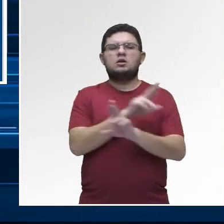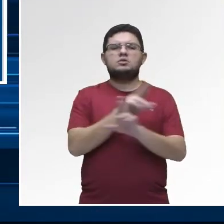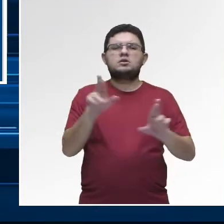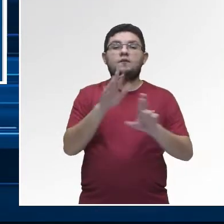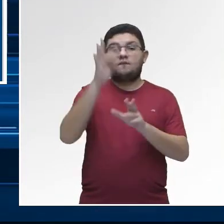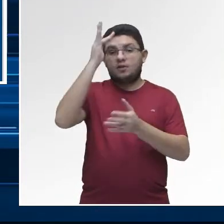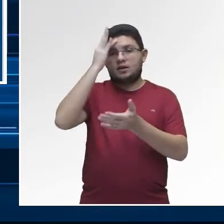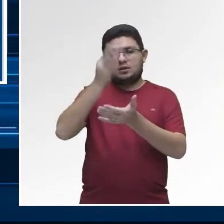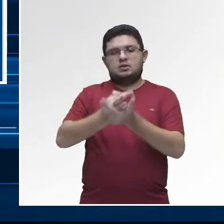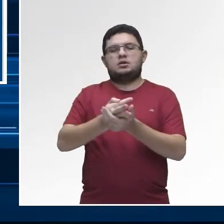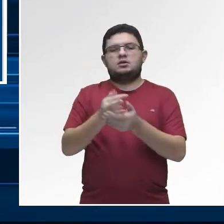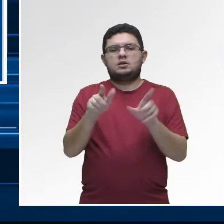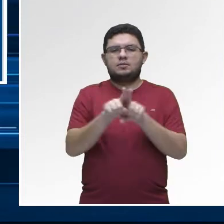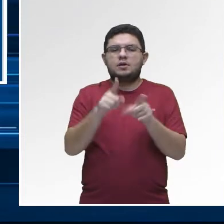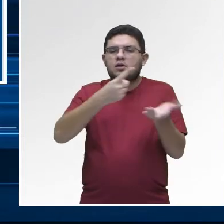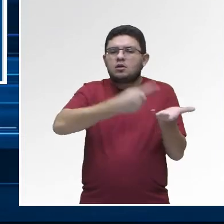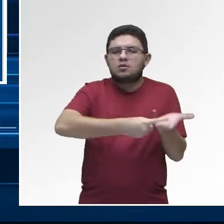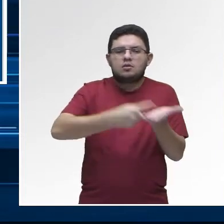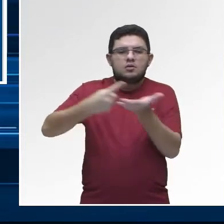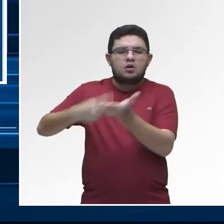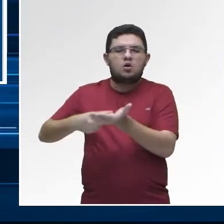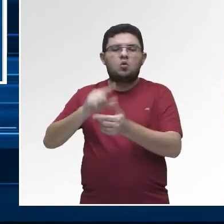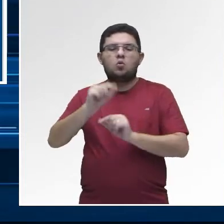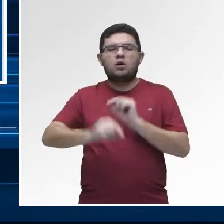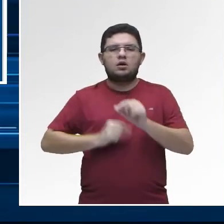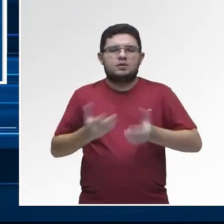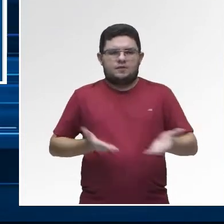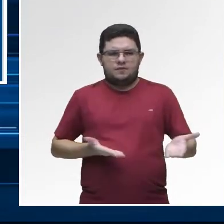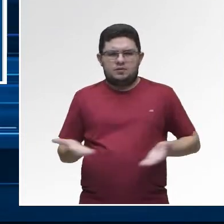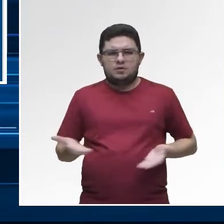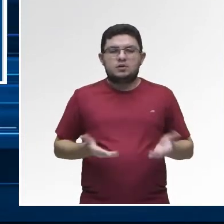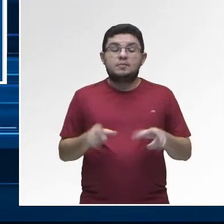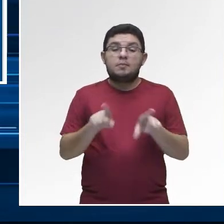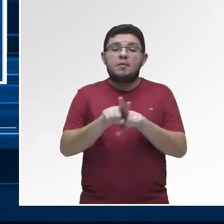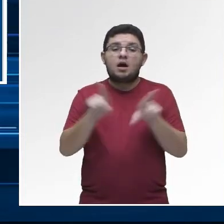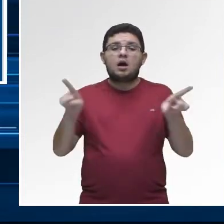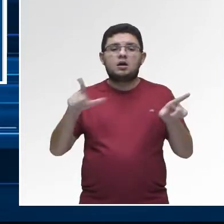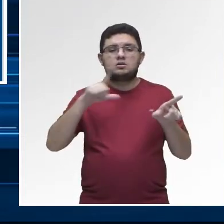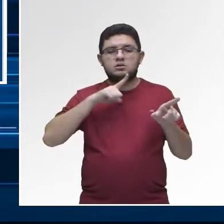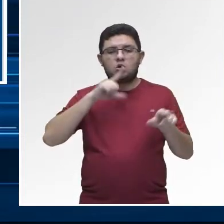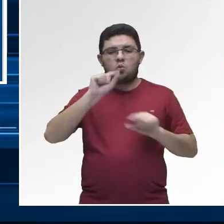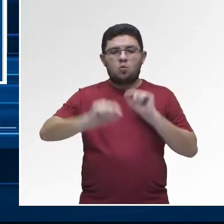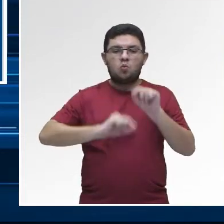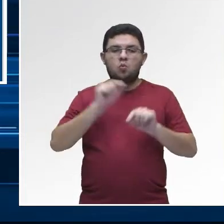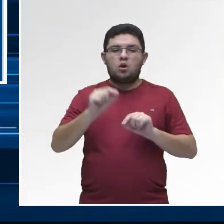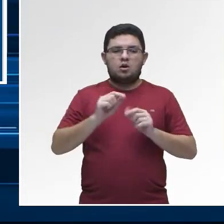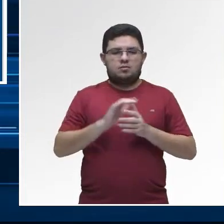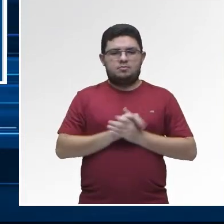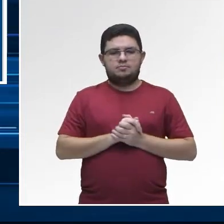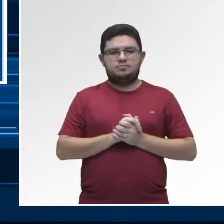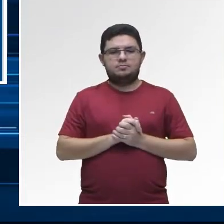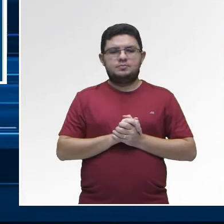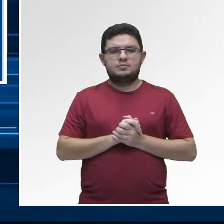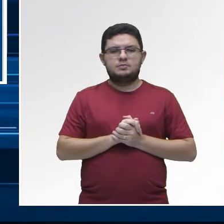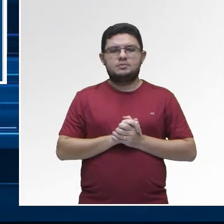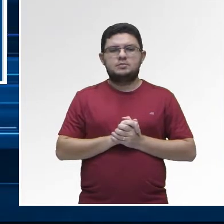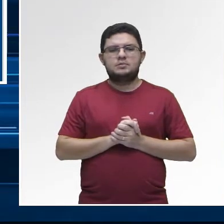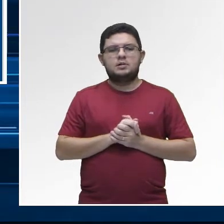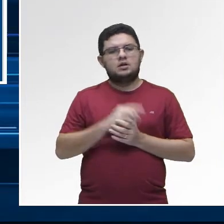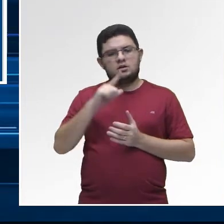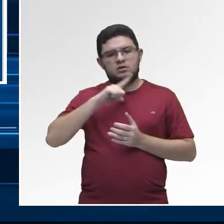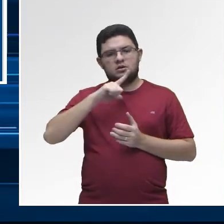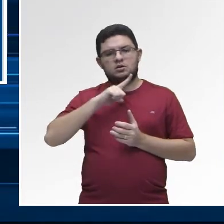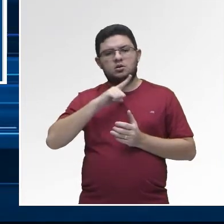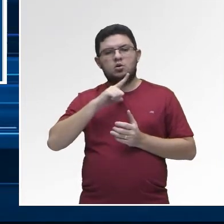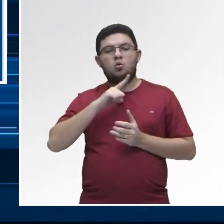relações de servilismo, né, mas existia, para que isso acontecesse, tinha para